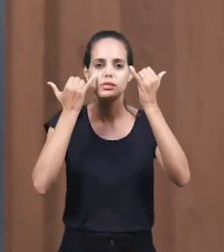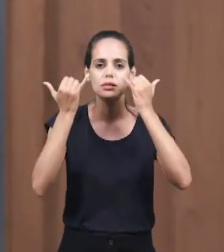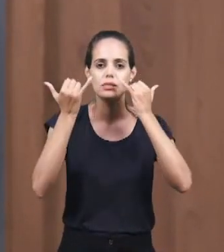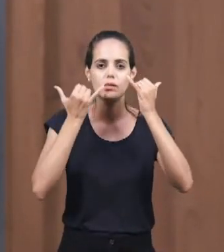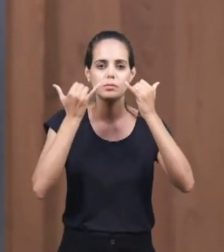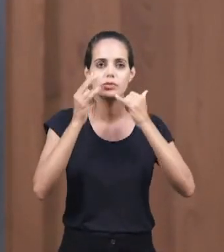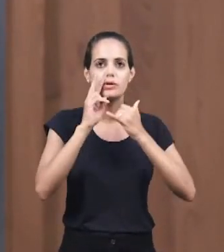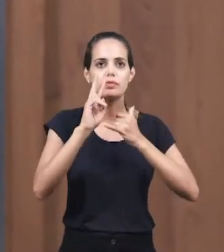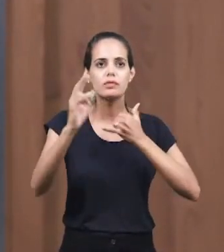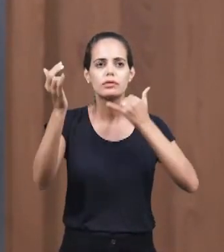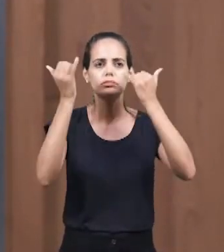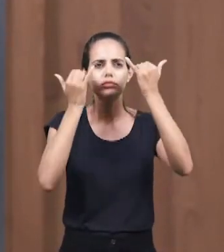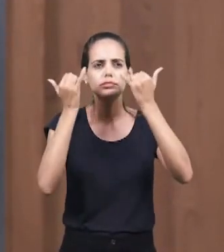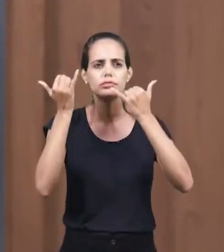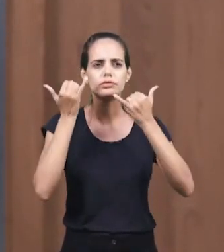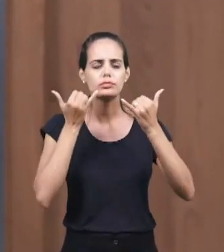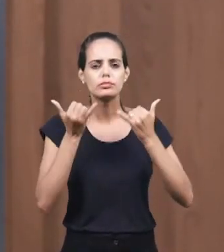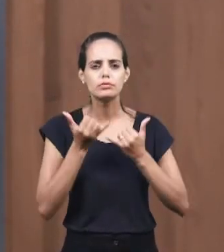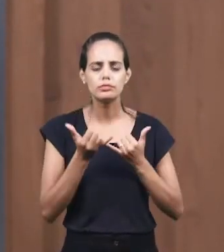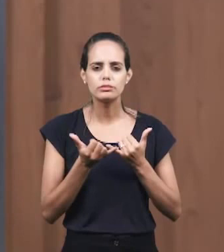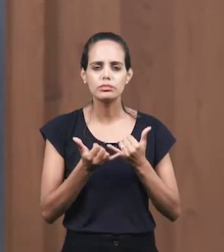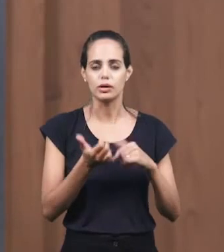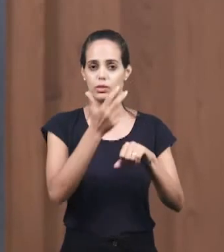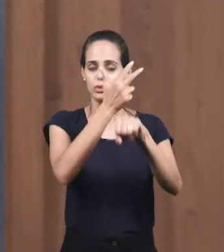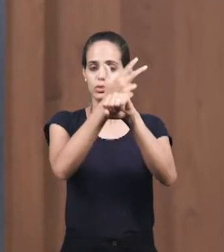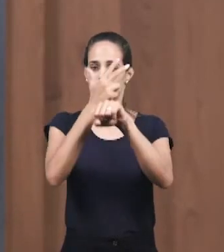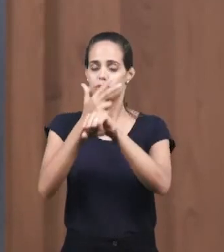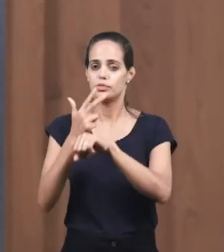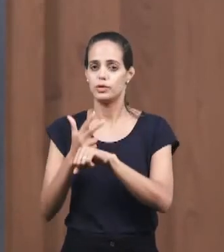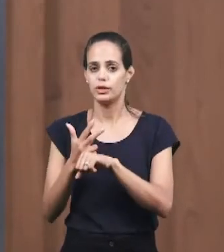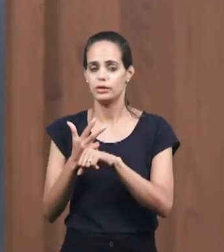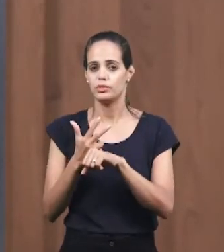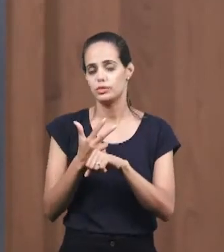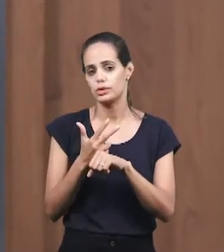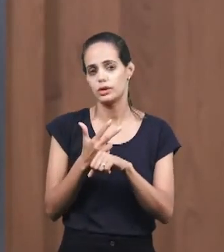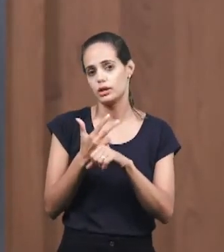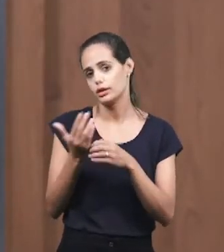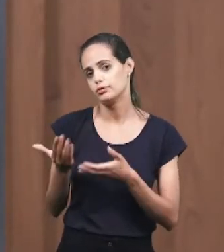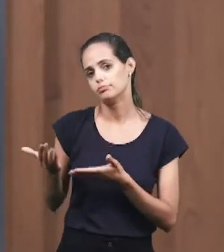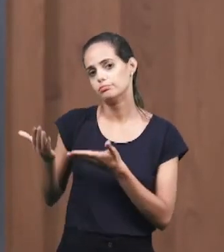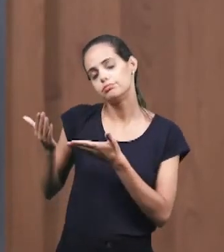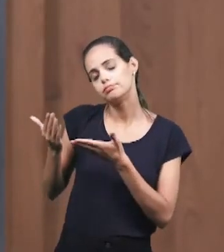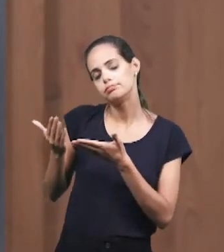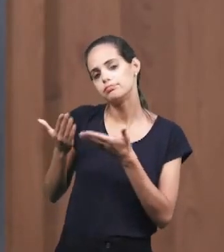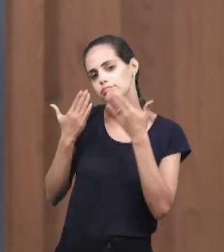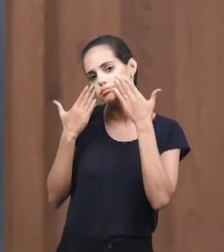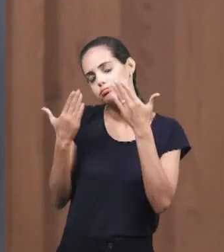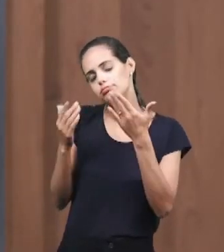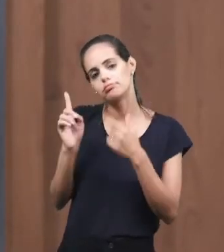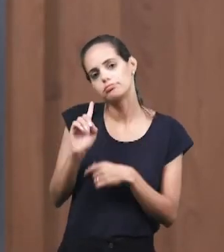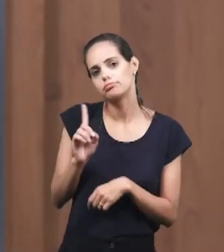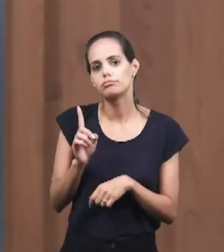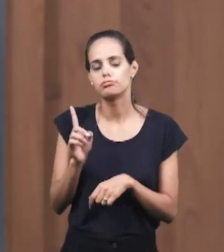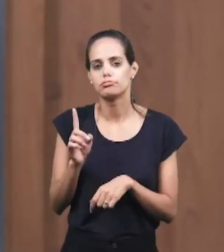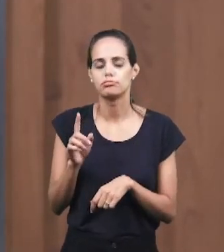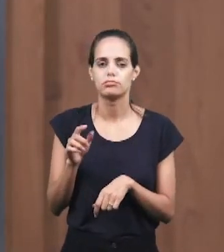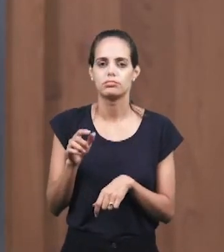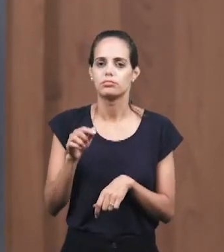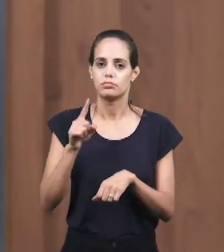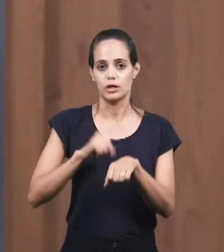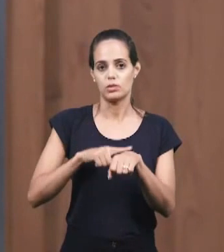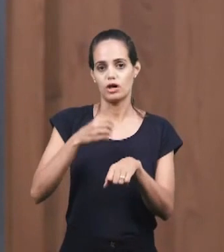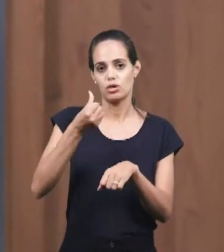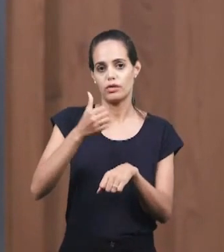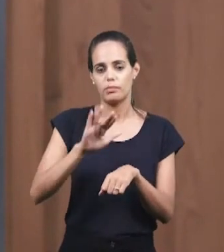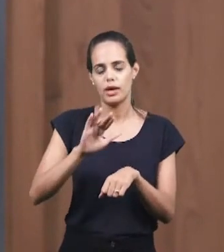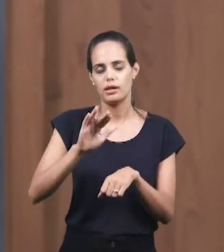onde estão as publicações dos demais vídeos que não foram apresentados. E esses vídeos que não foram apresentados nem neste horário e